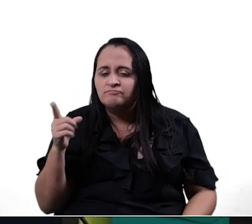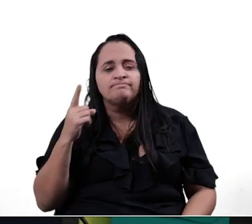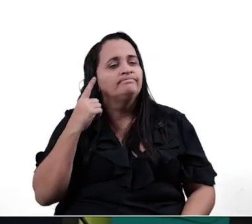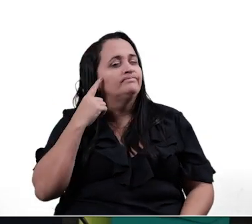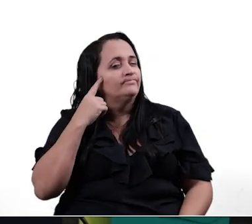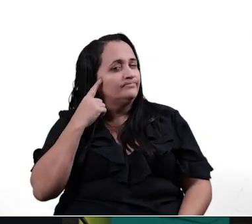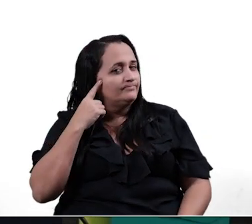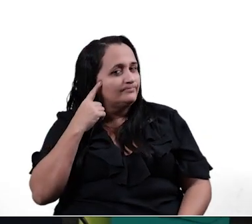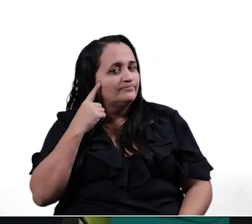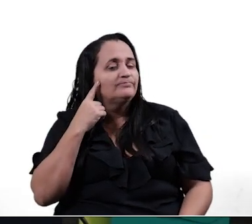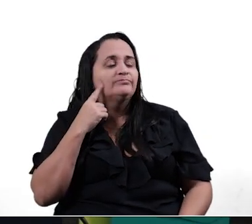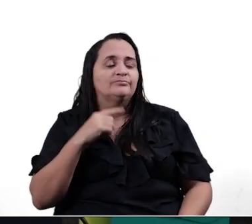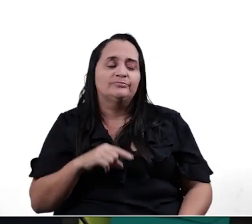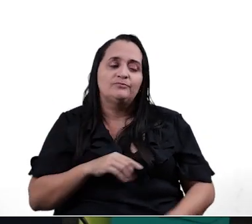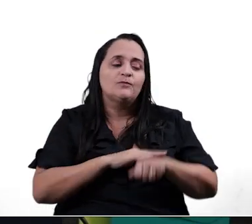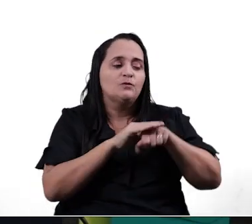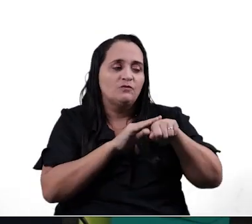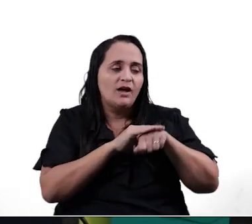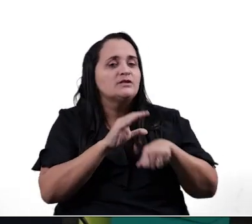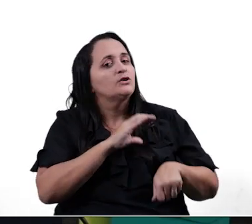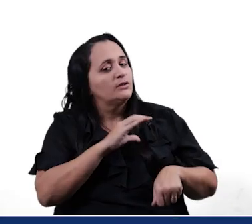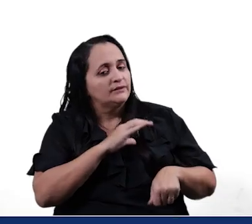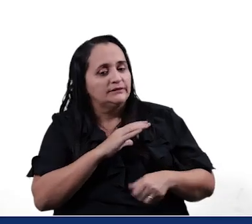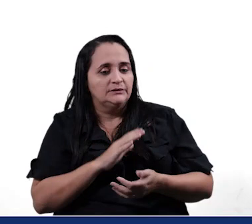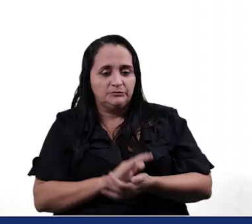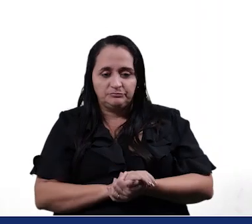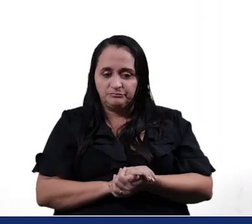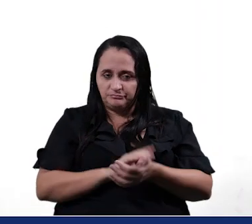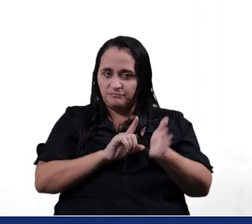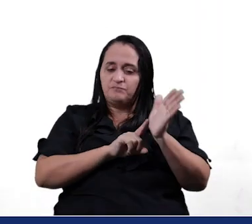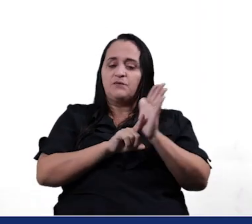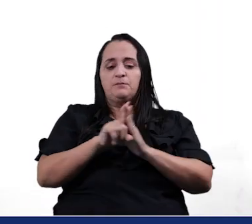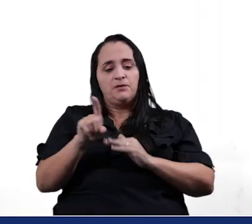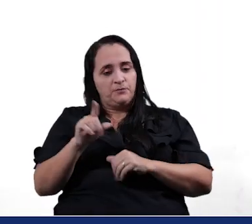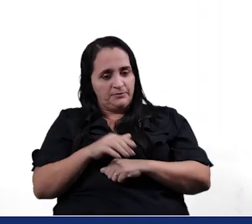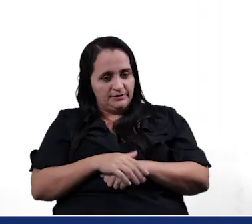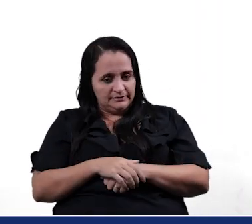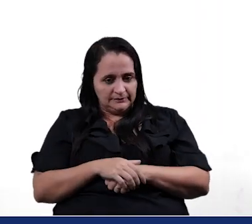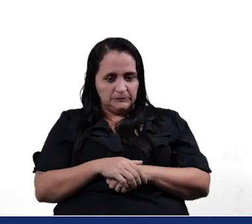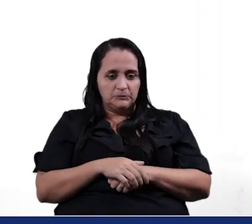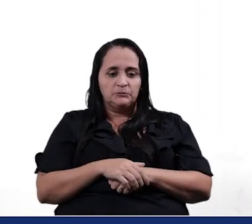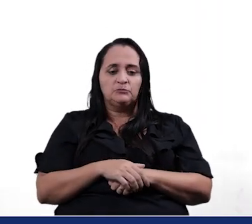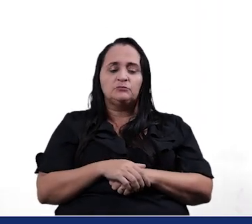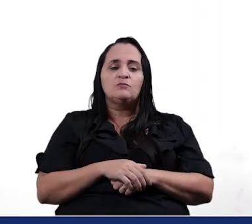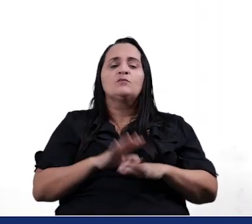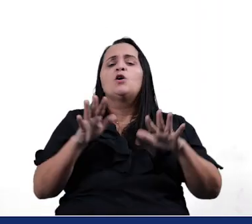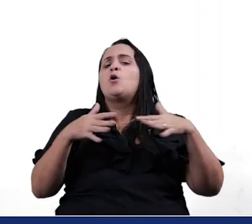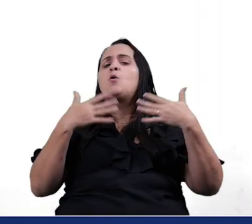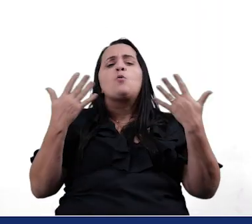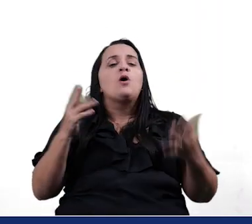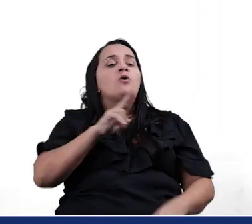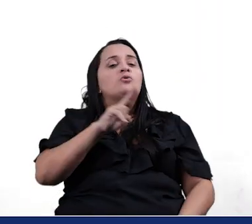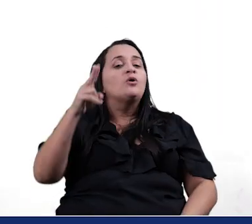Discutam esse assunto com seus coleguinhas. Vamos lá ver mais algumas perguntinhas? Então, qual o nome